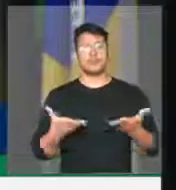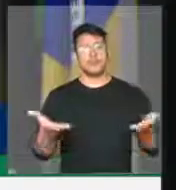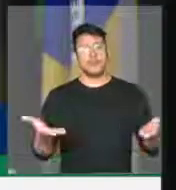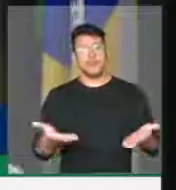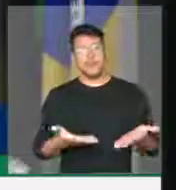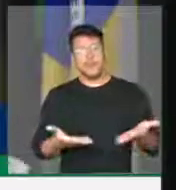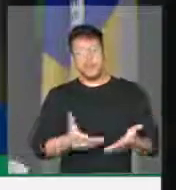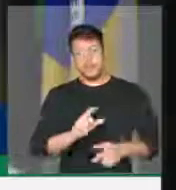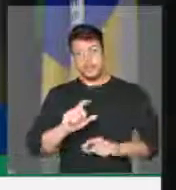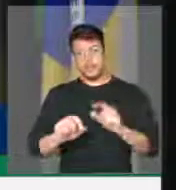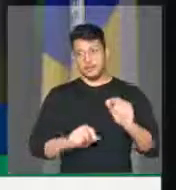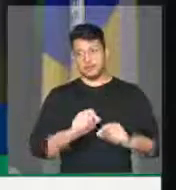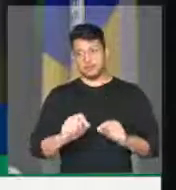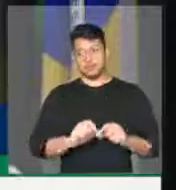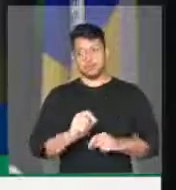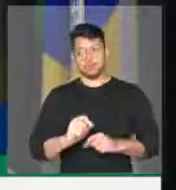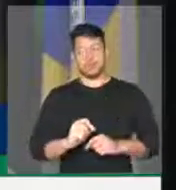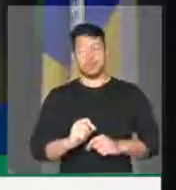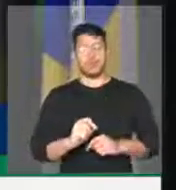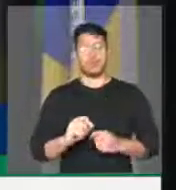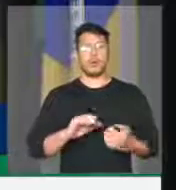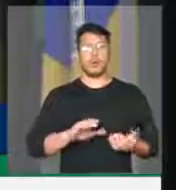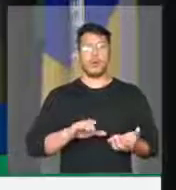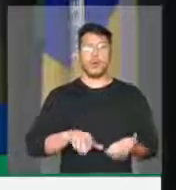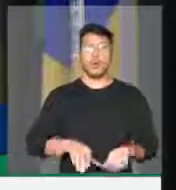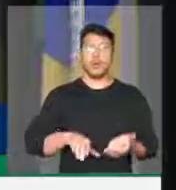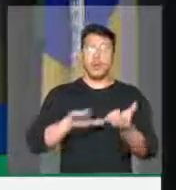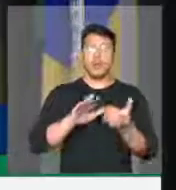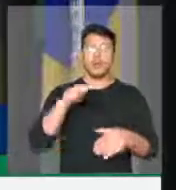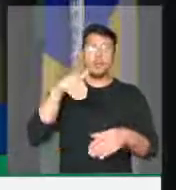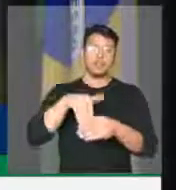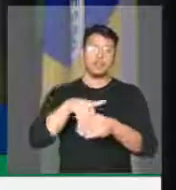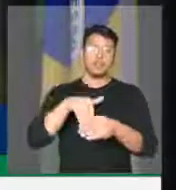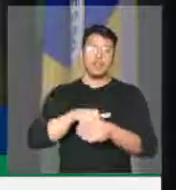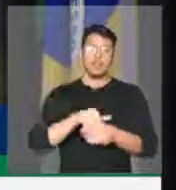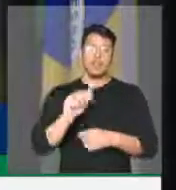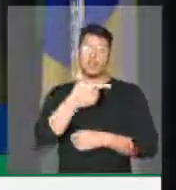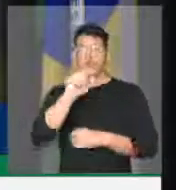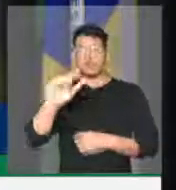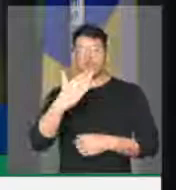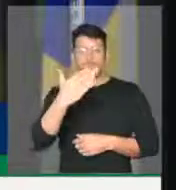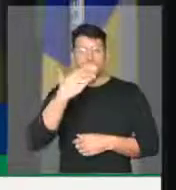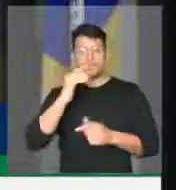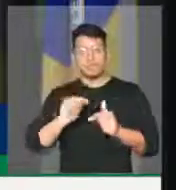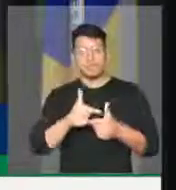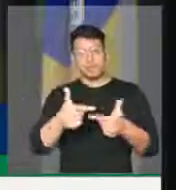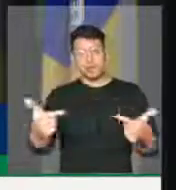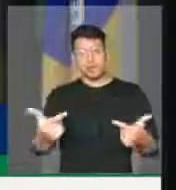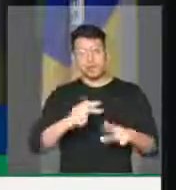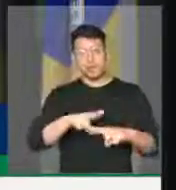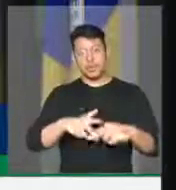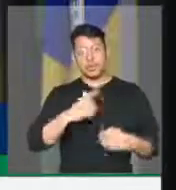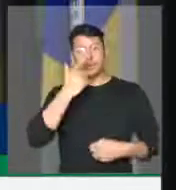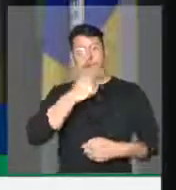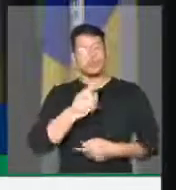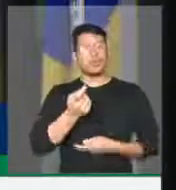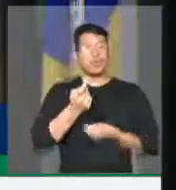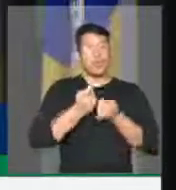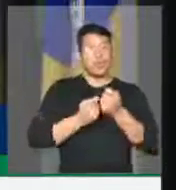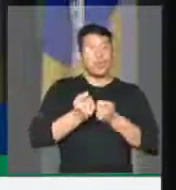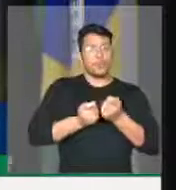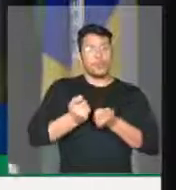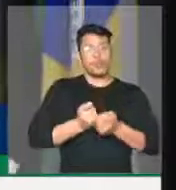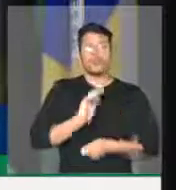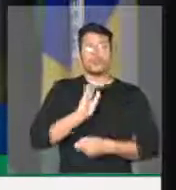explotação governamental, as ações do Exército da Marinha por economia de custos, ao invés de criar outras empresas estatais